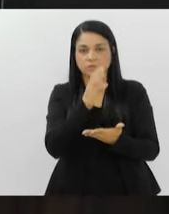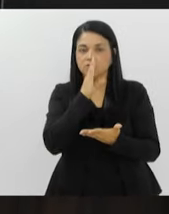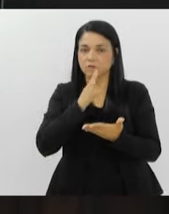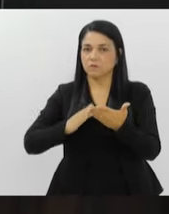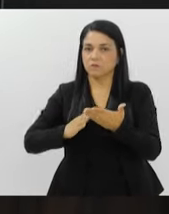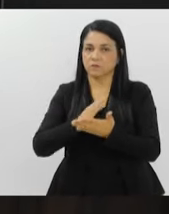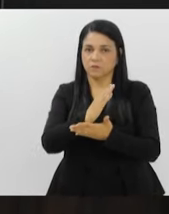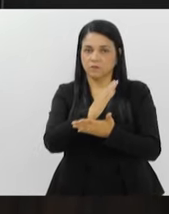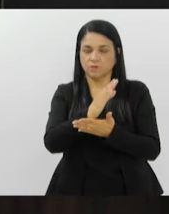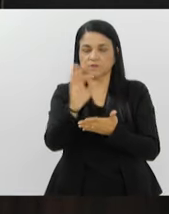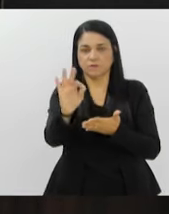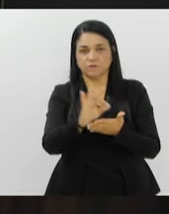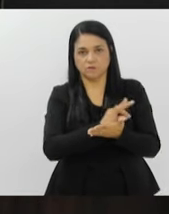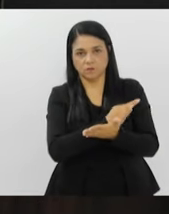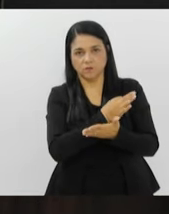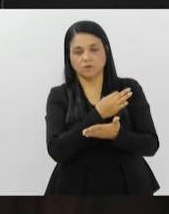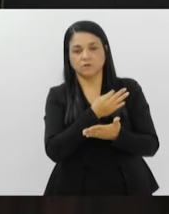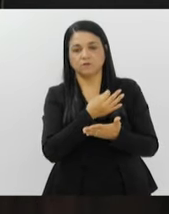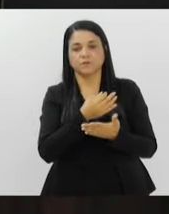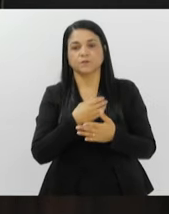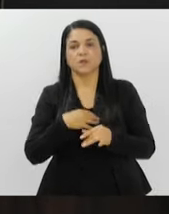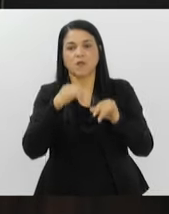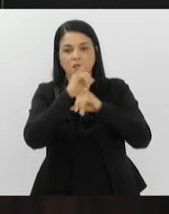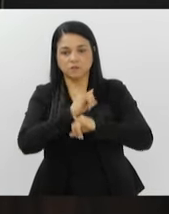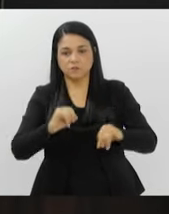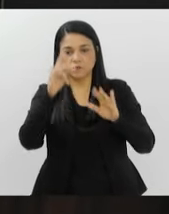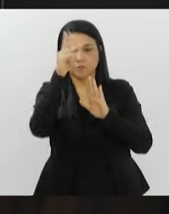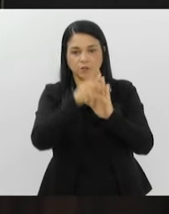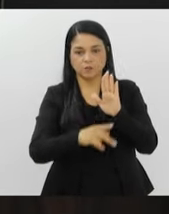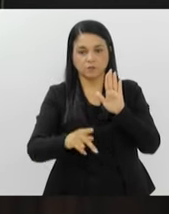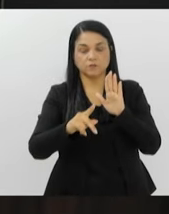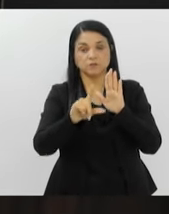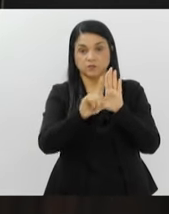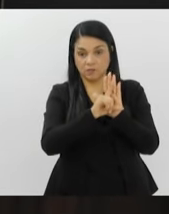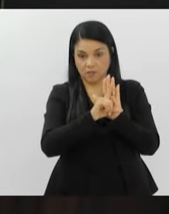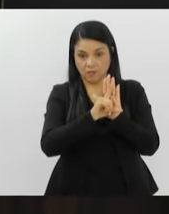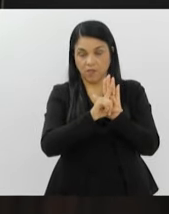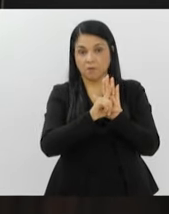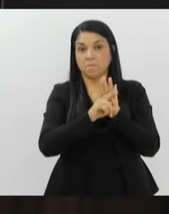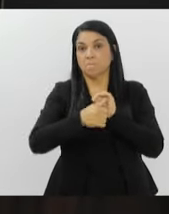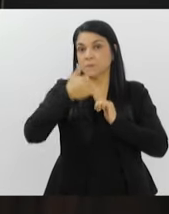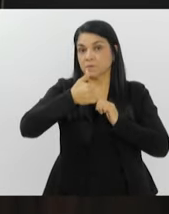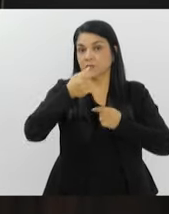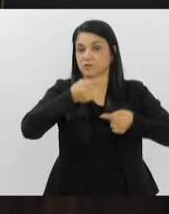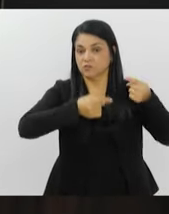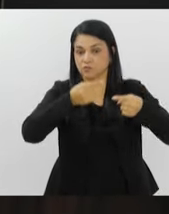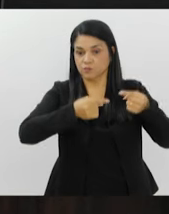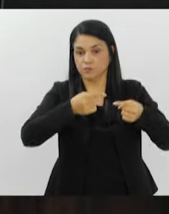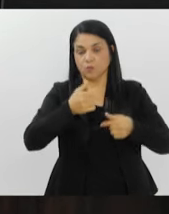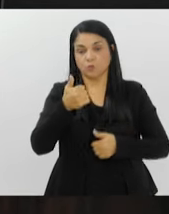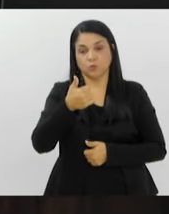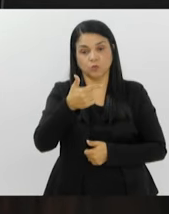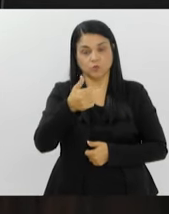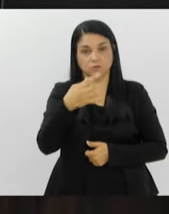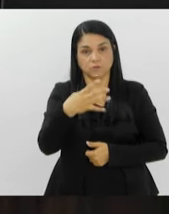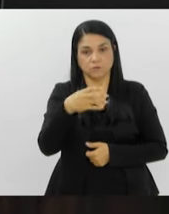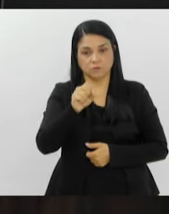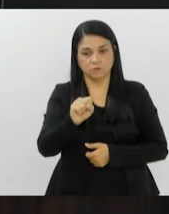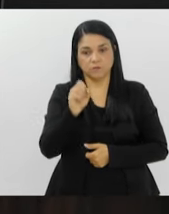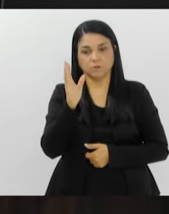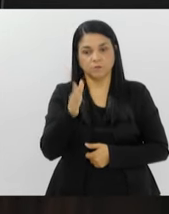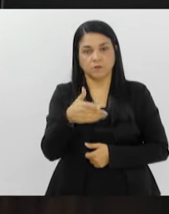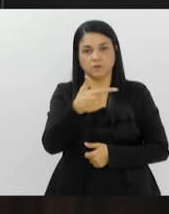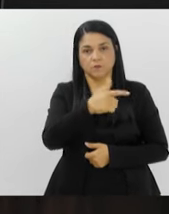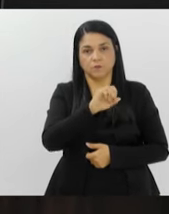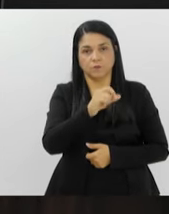aprova permanen como estão aprovado vai aut anuncio em primeira discussão projeto de lei número 1248